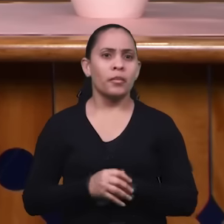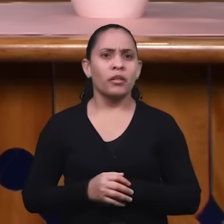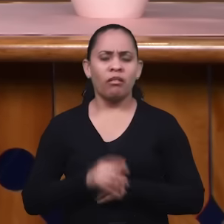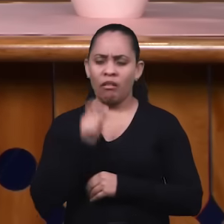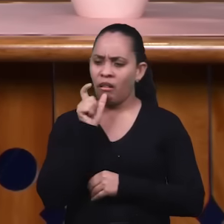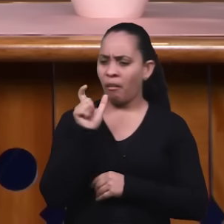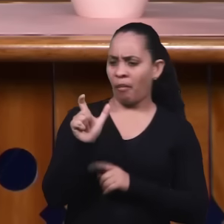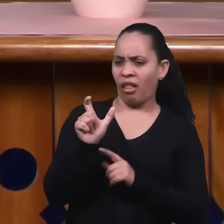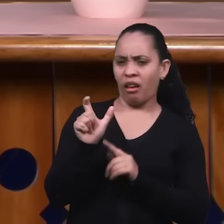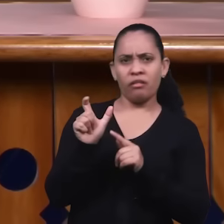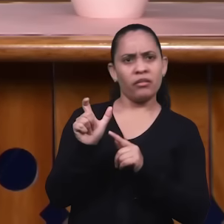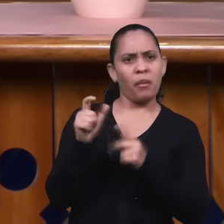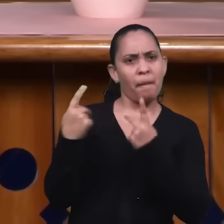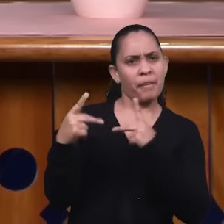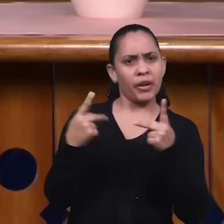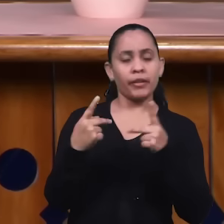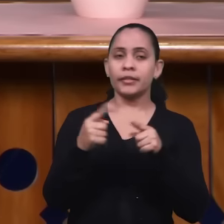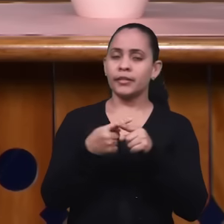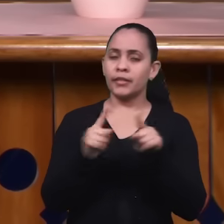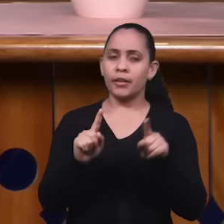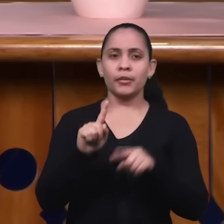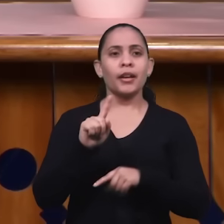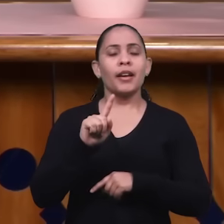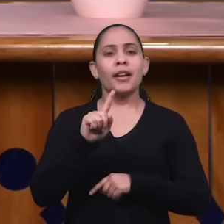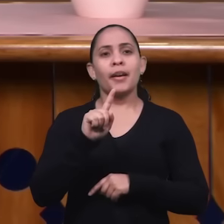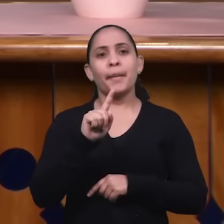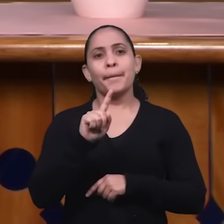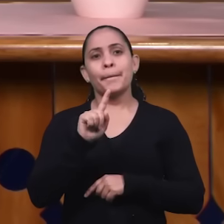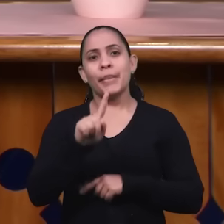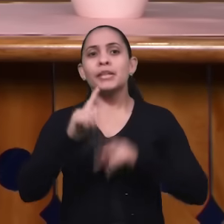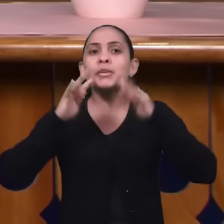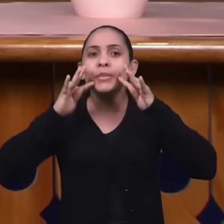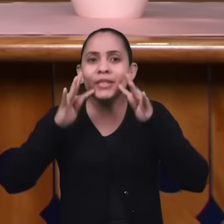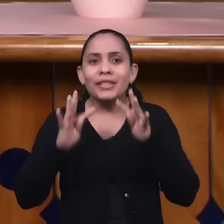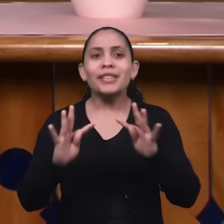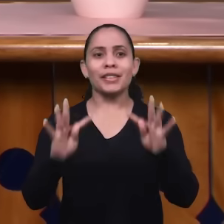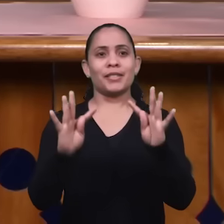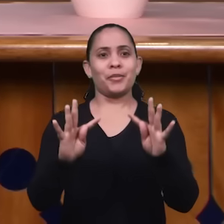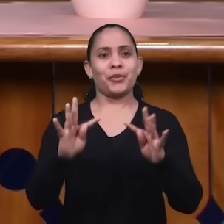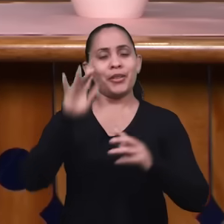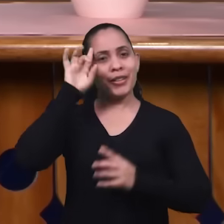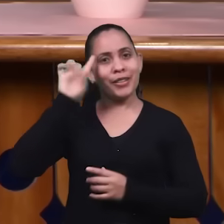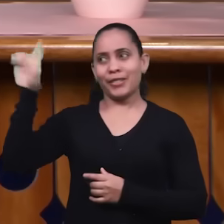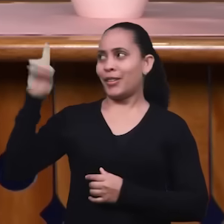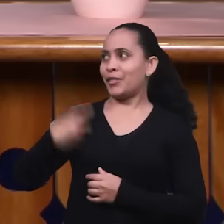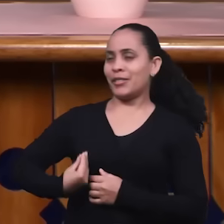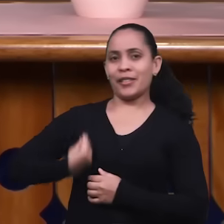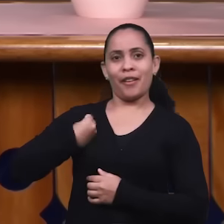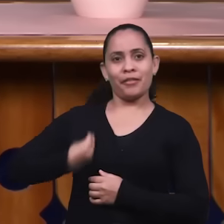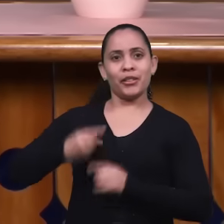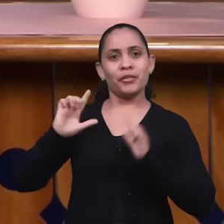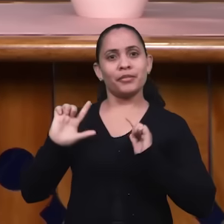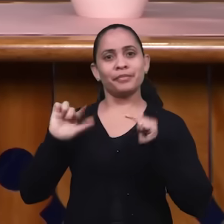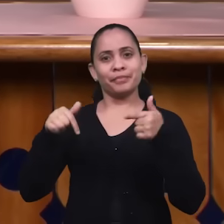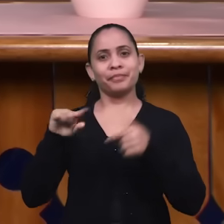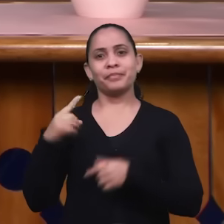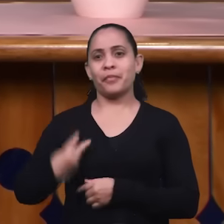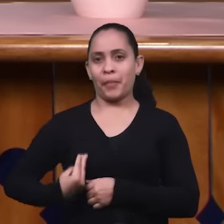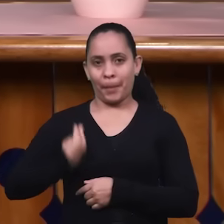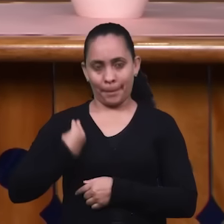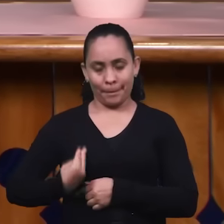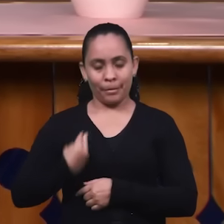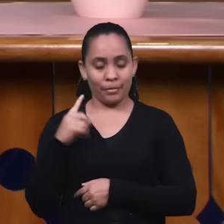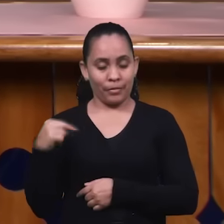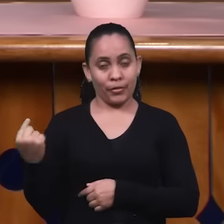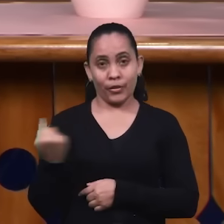não. Influenciar com um testemunho fiel. Testemunhar de que esse Deus está vivo, de que esse Deus opera na nossa vida. Então nós